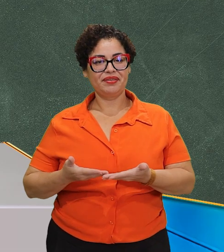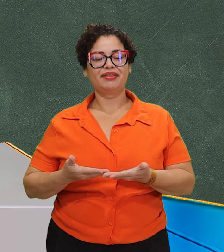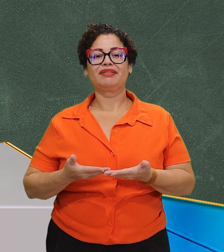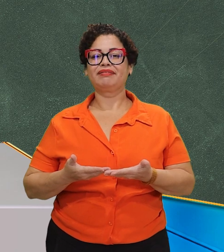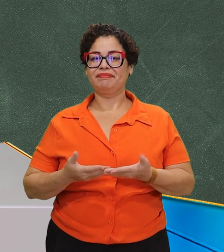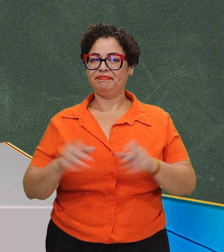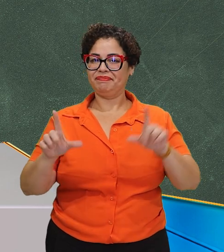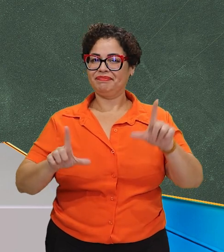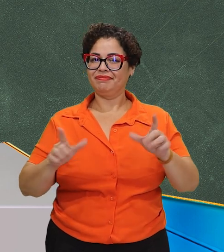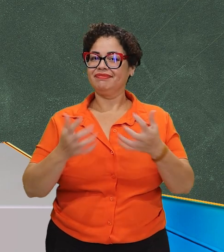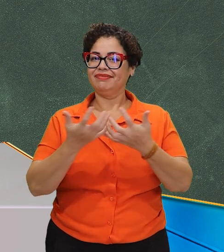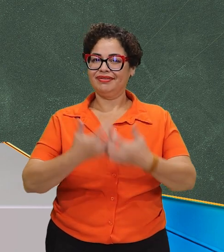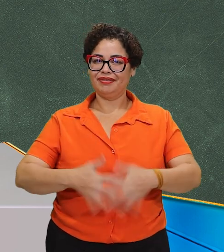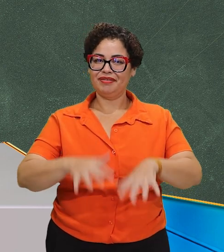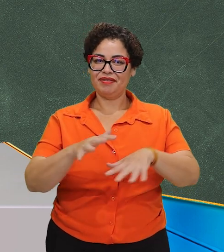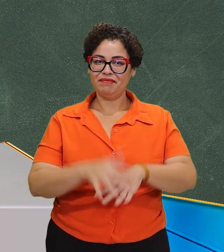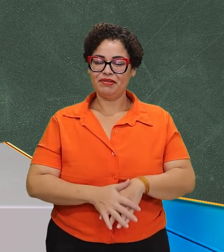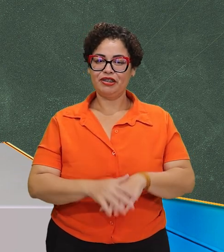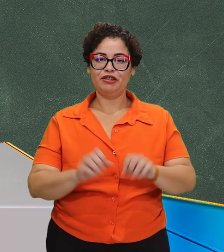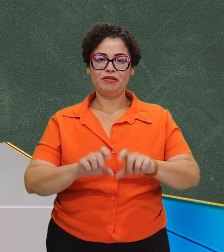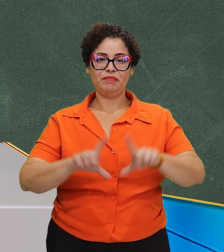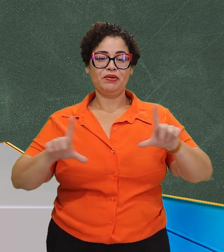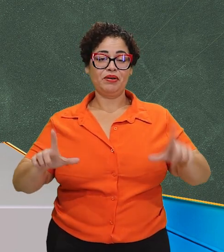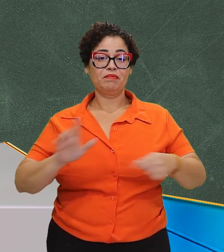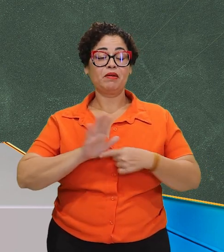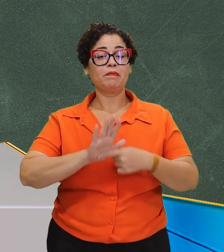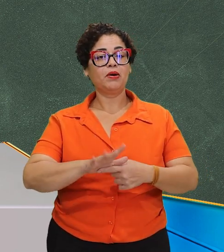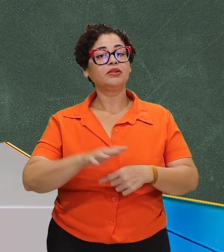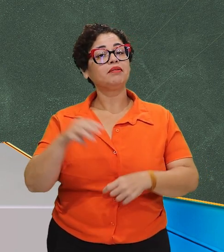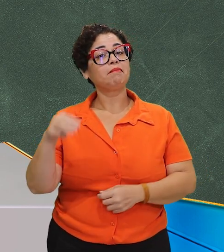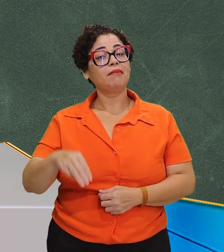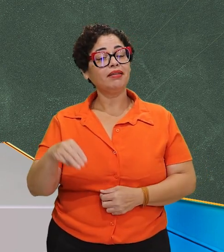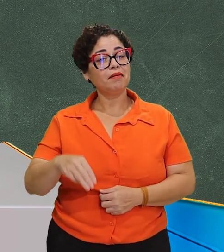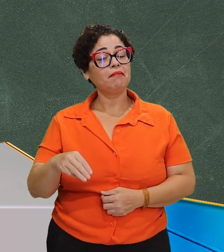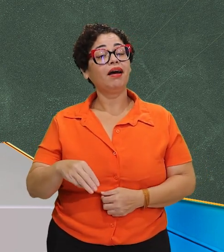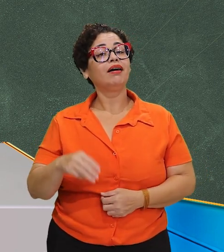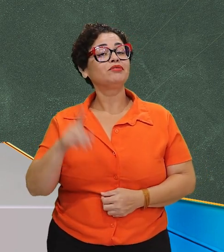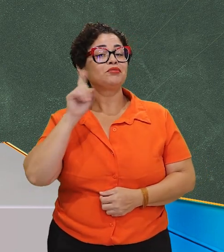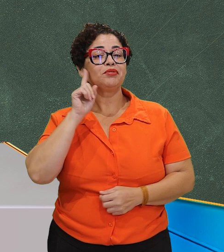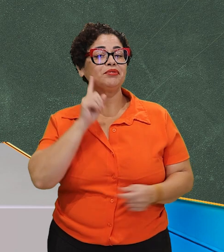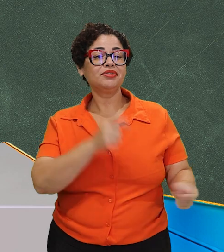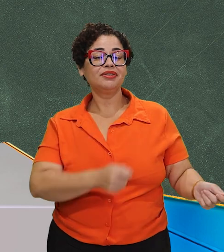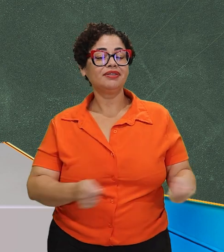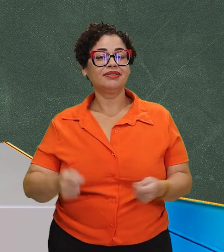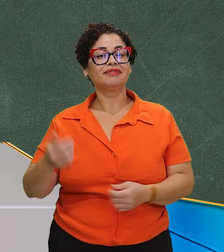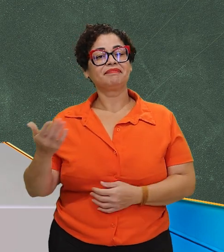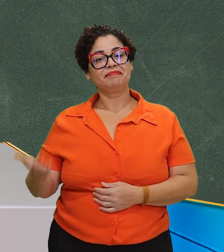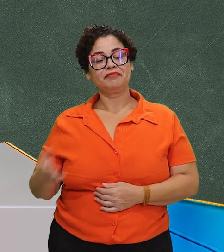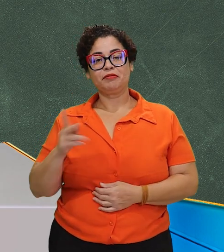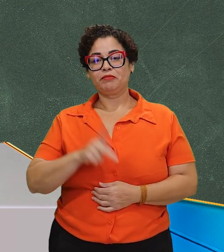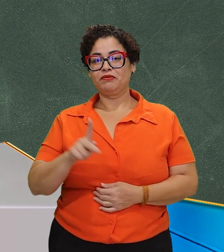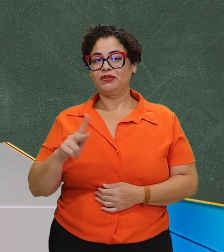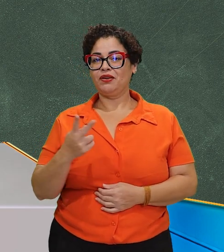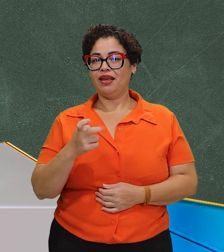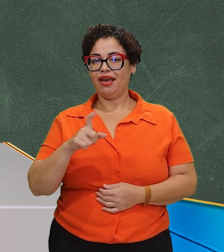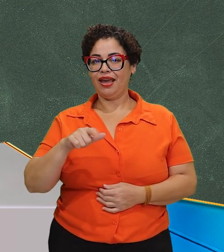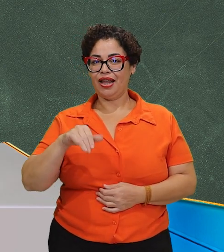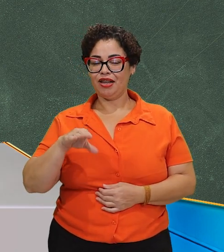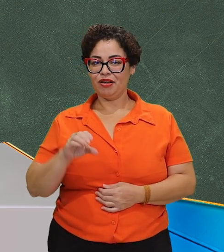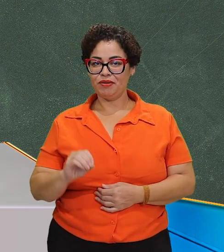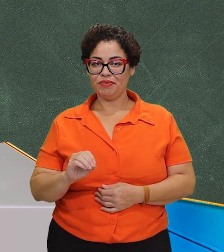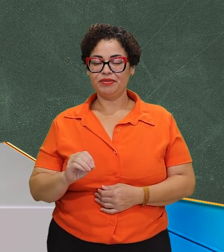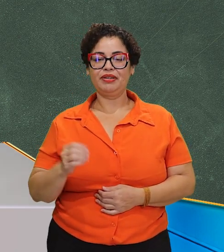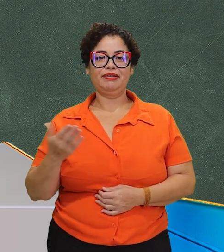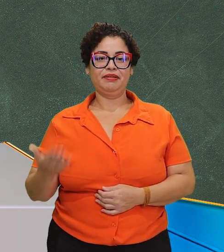Bem-vindos a mais um episódio do Deu Mate, o programa que mostra a matemática no dia a dia. Eu sou o professor Hélio Roberto